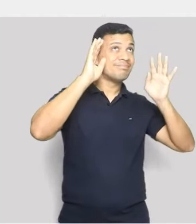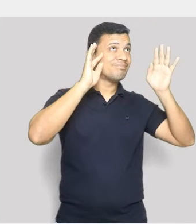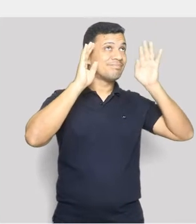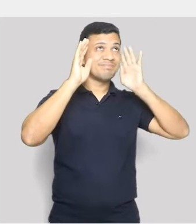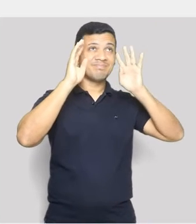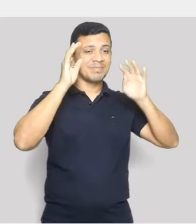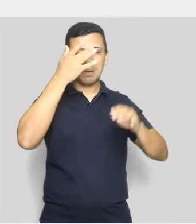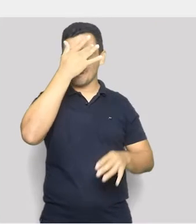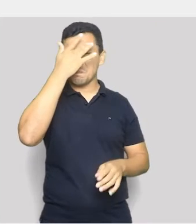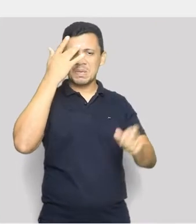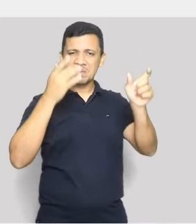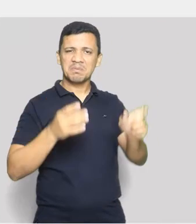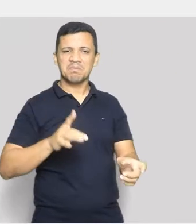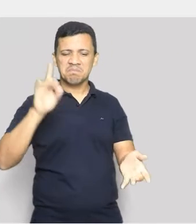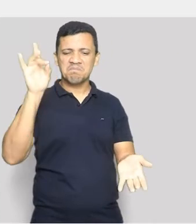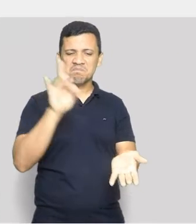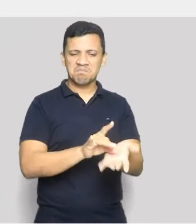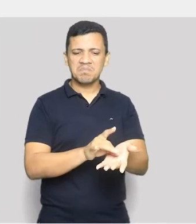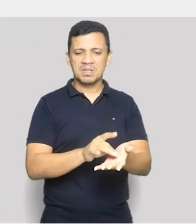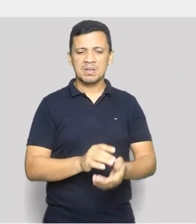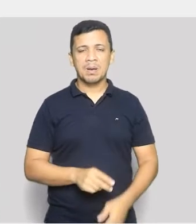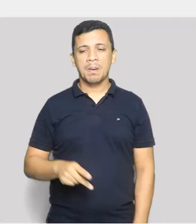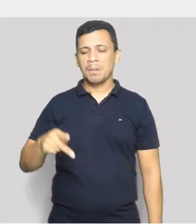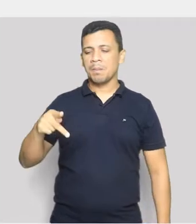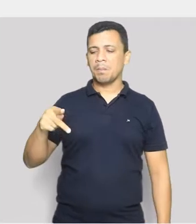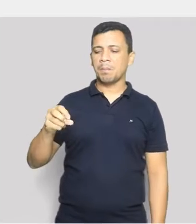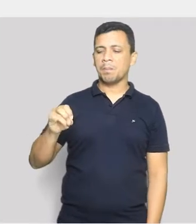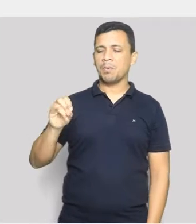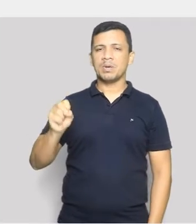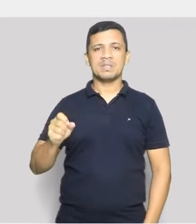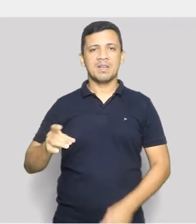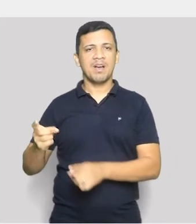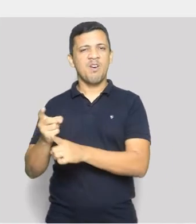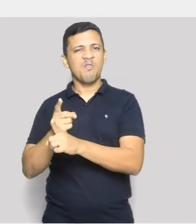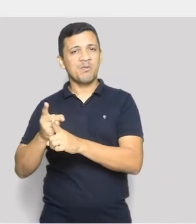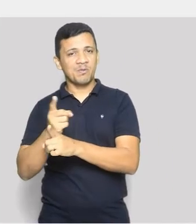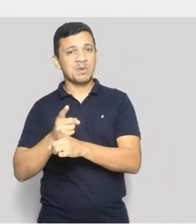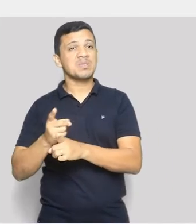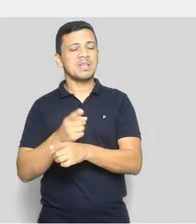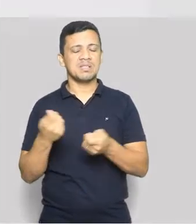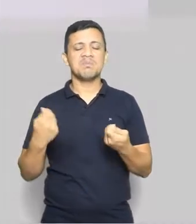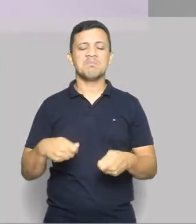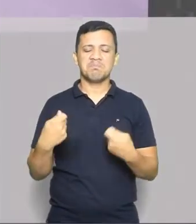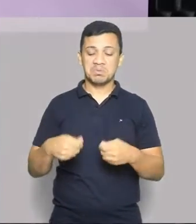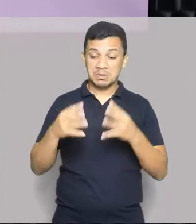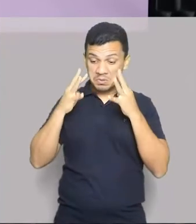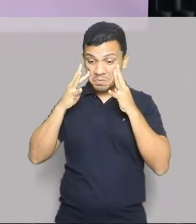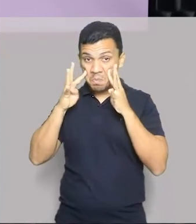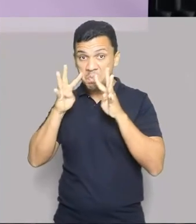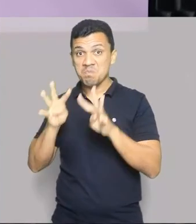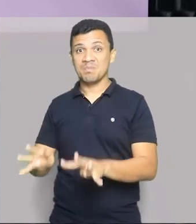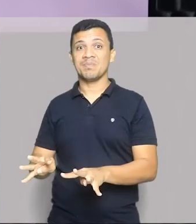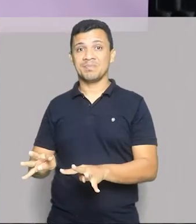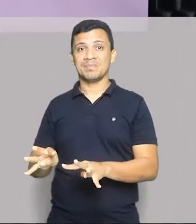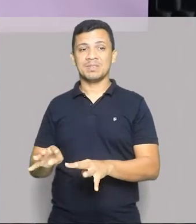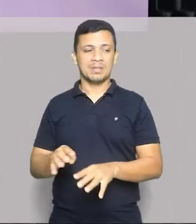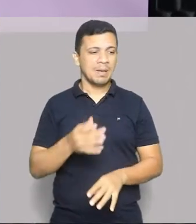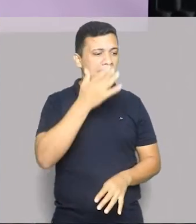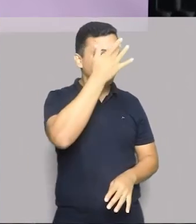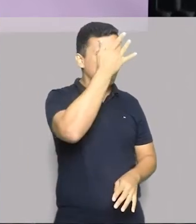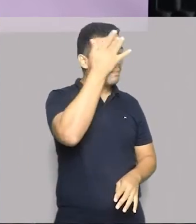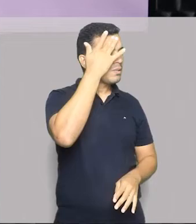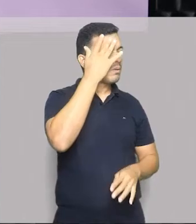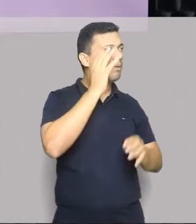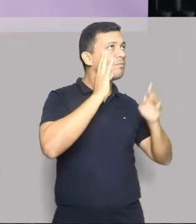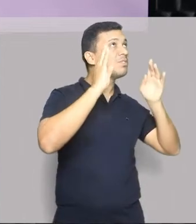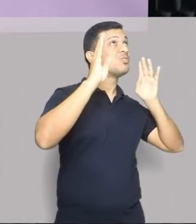mais verdadeiros, pois a falsidade exige muita concentração. Os distraídos são os mais